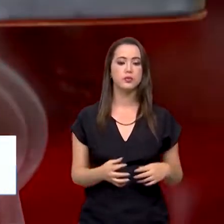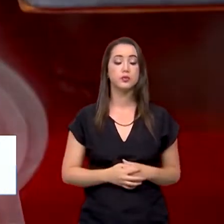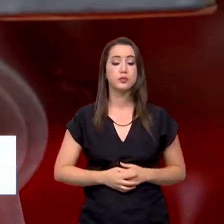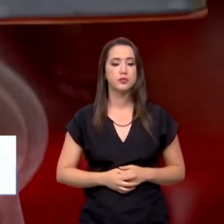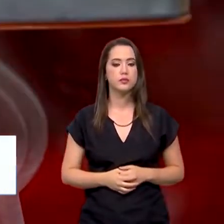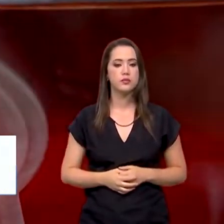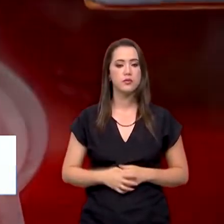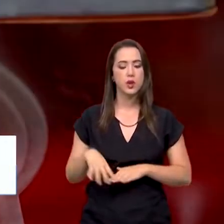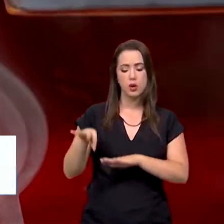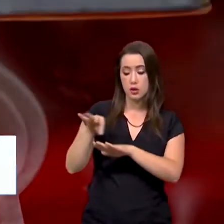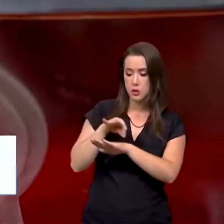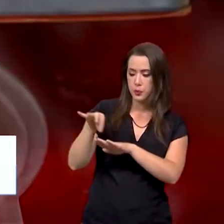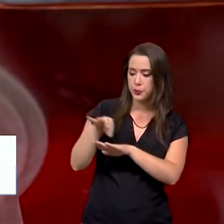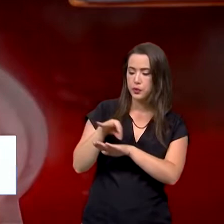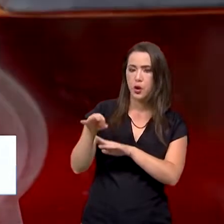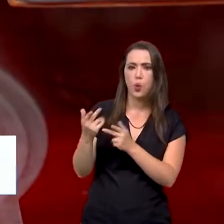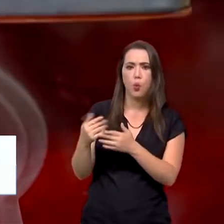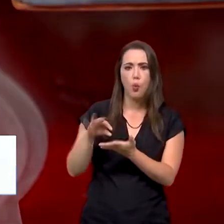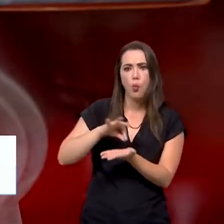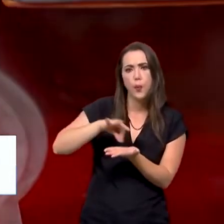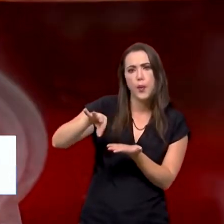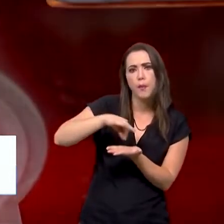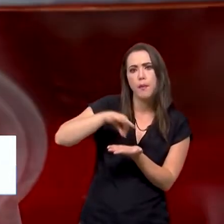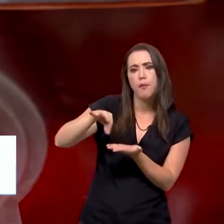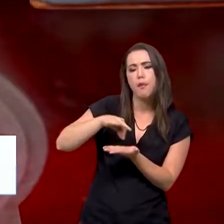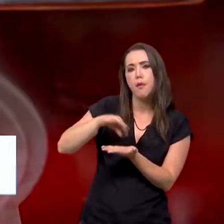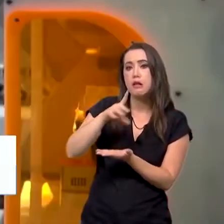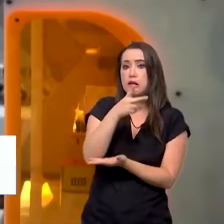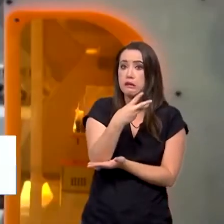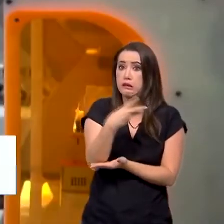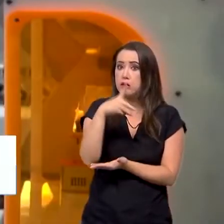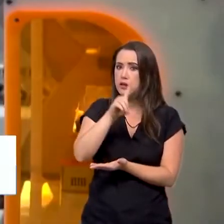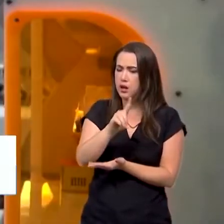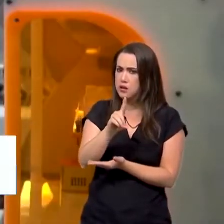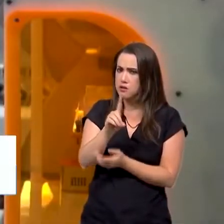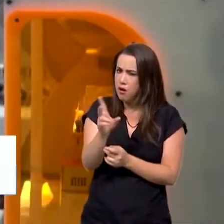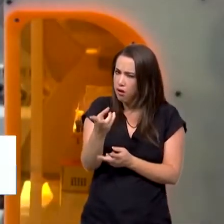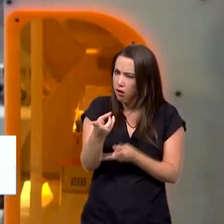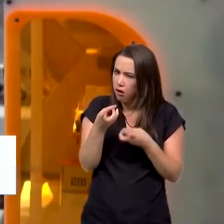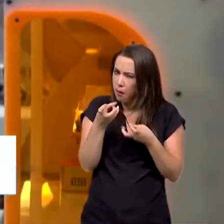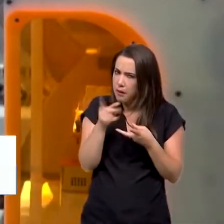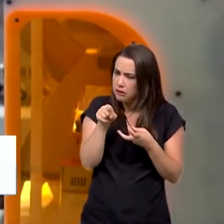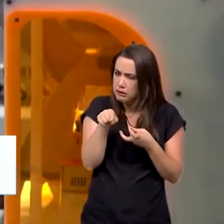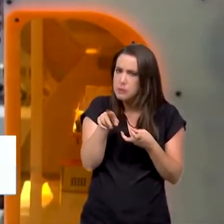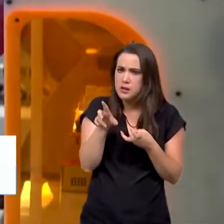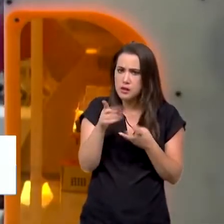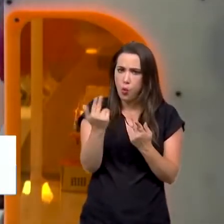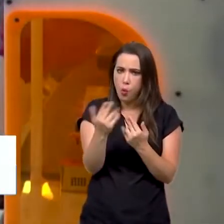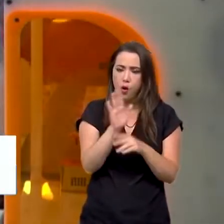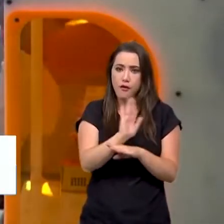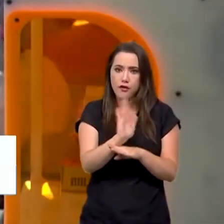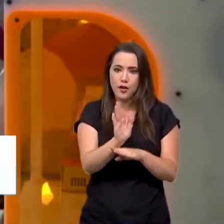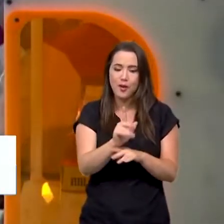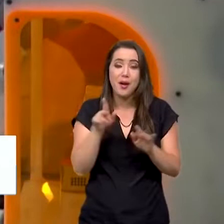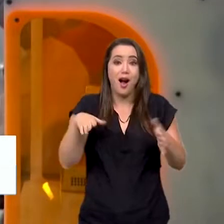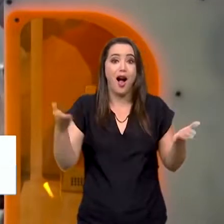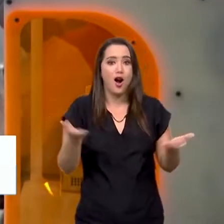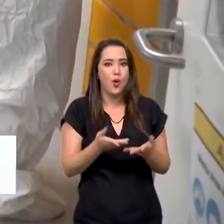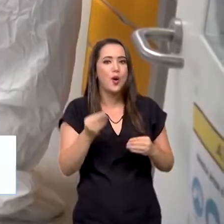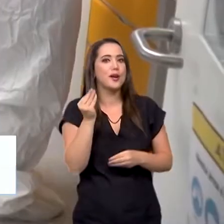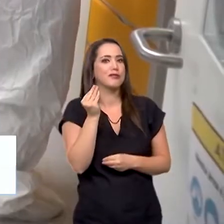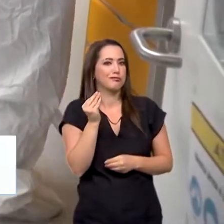à humana através da bioimpressão 3D. O que parece ser ficção científica está mais próximo da